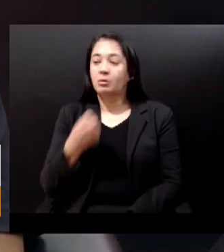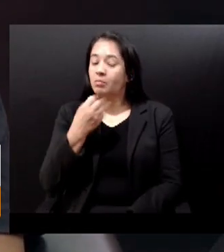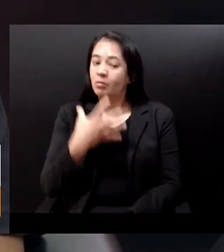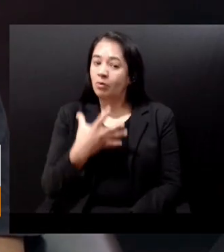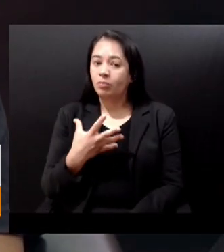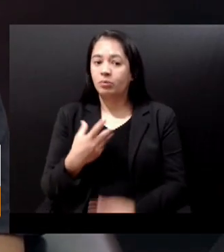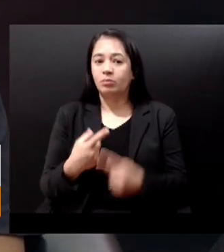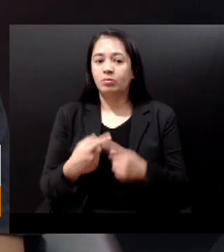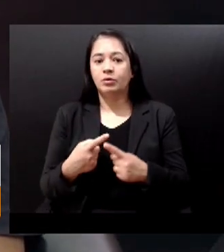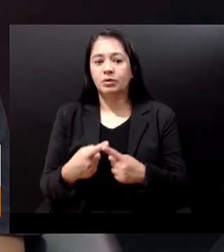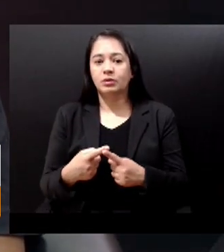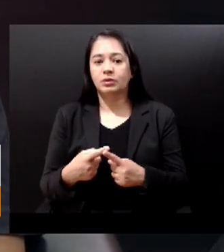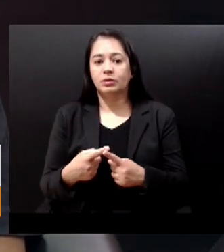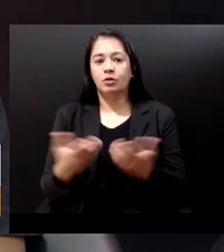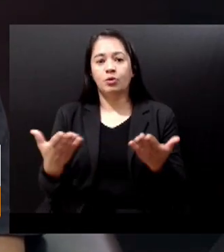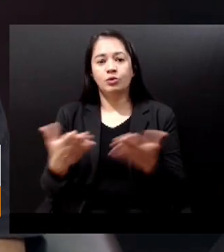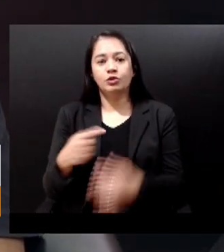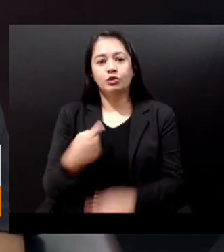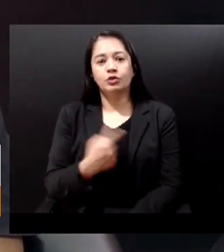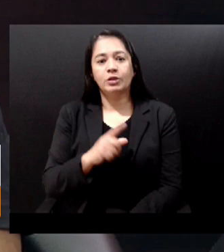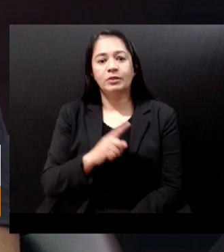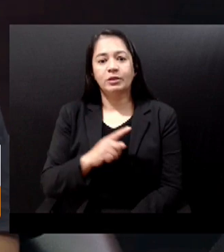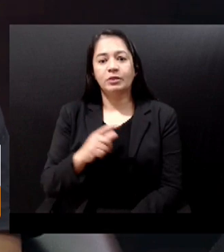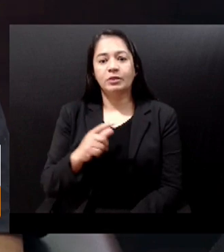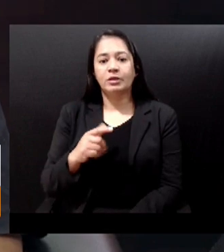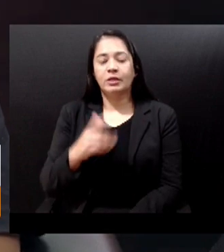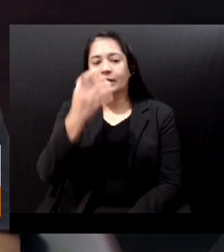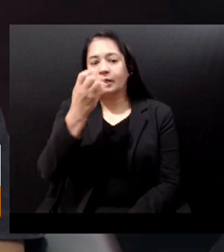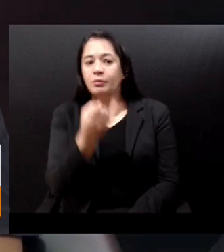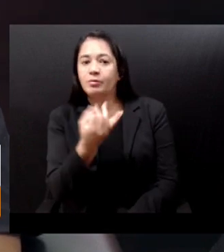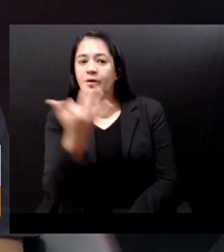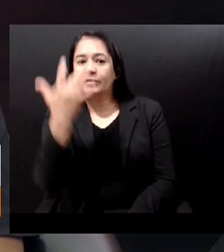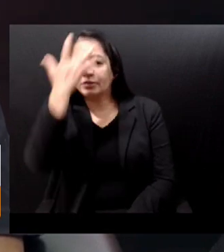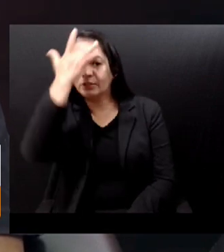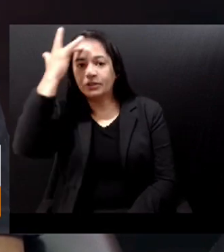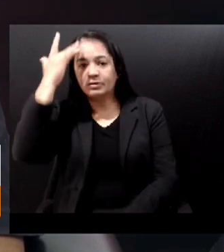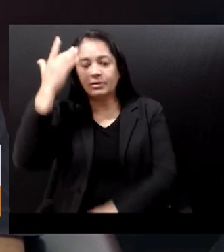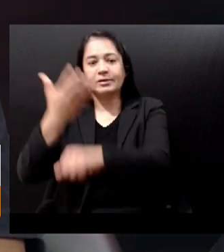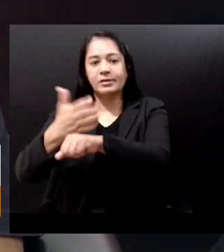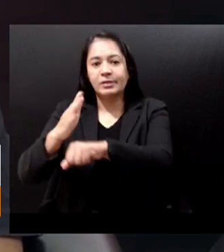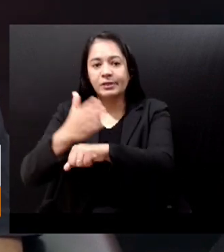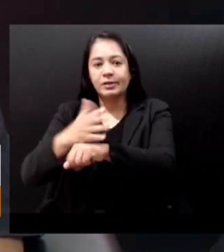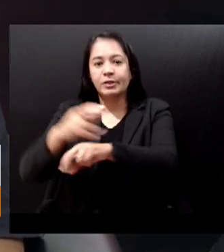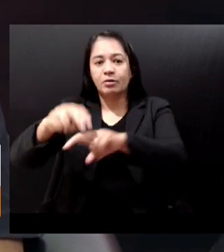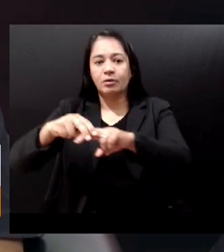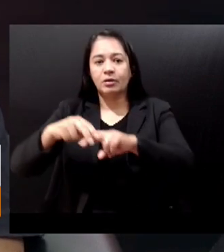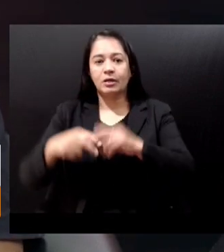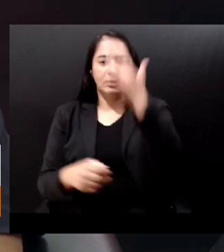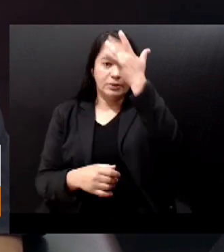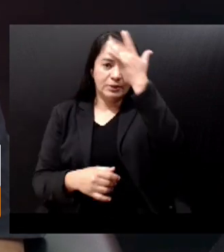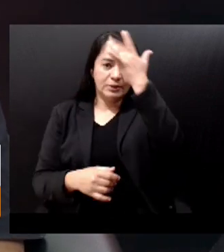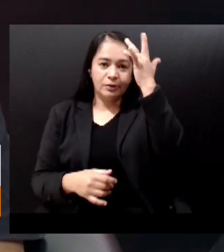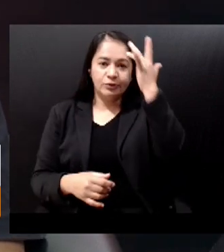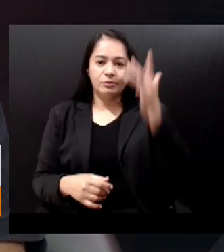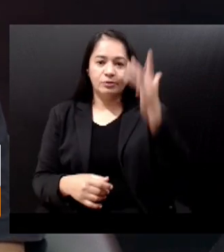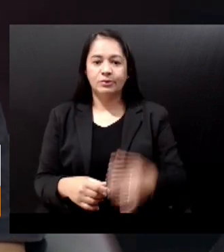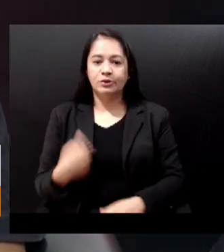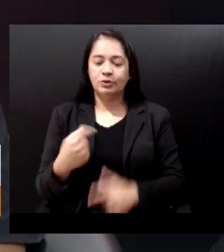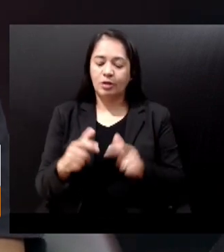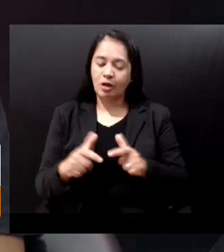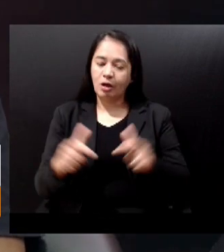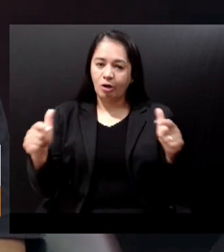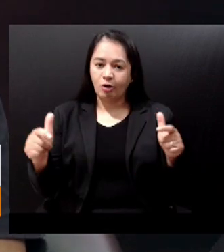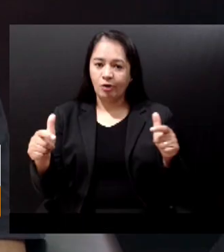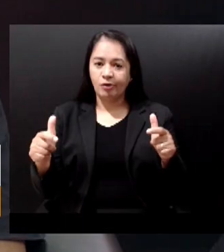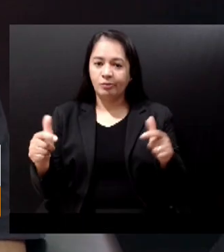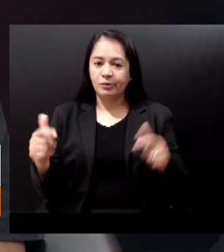Tanto que hoje a gente tem um fluxo de pessoas treinando para a saúde mental. Então a gente tem um aumento nessa frequência de